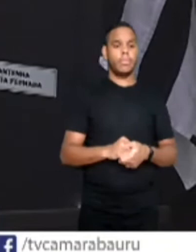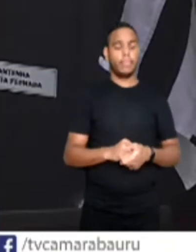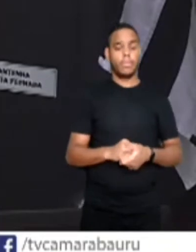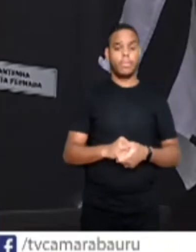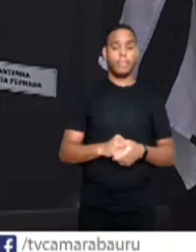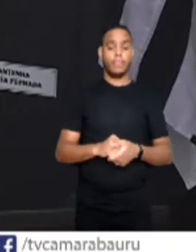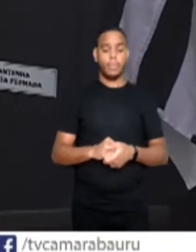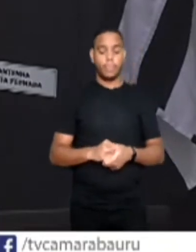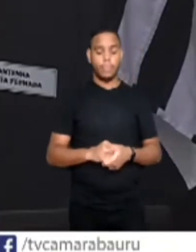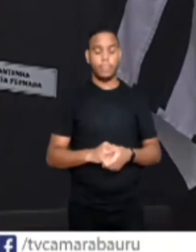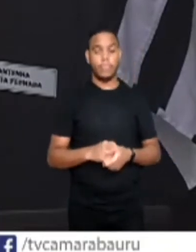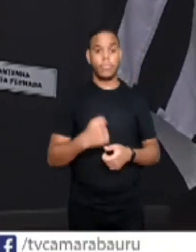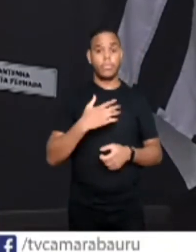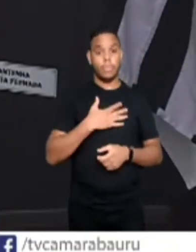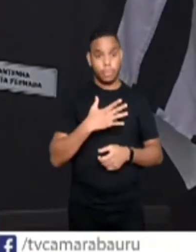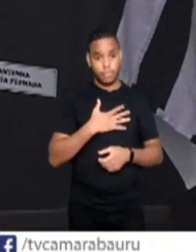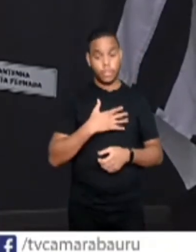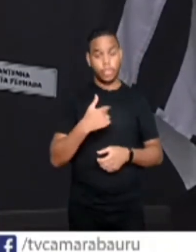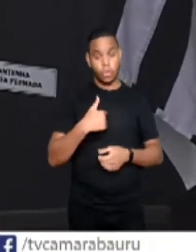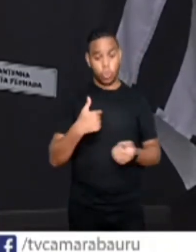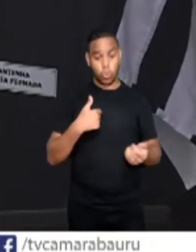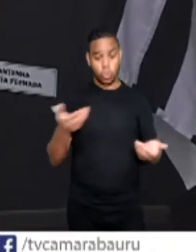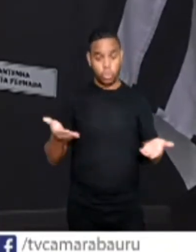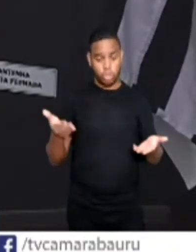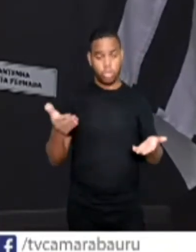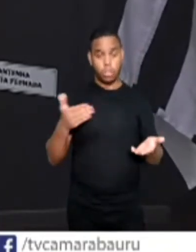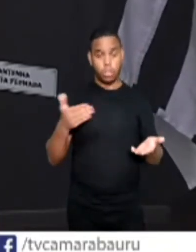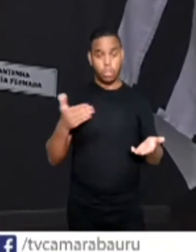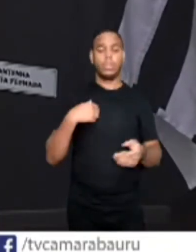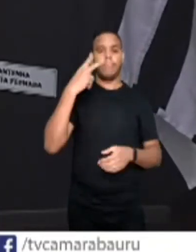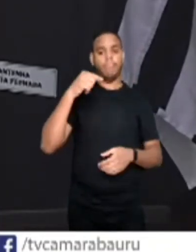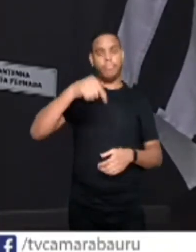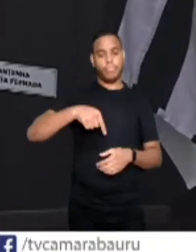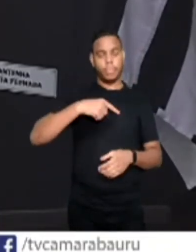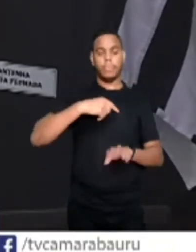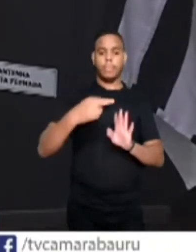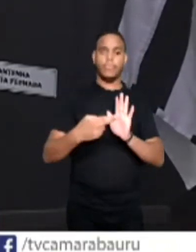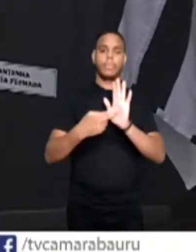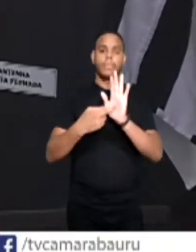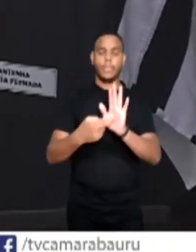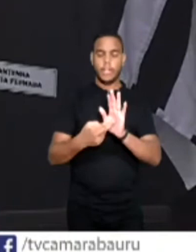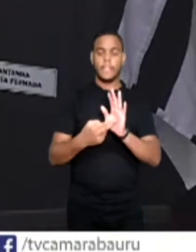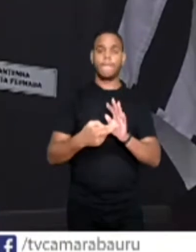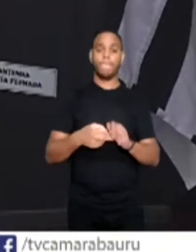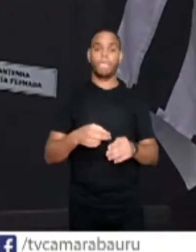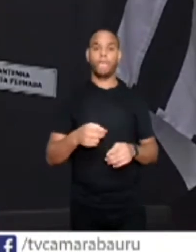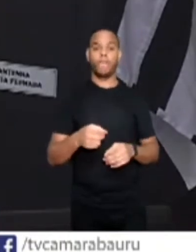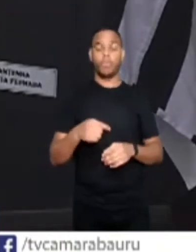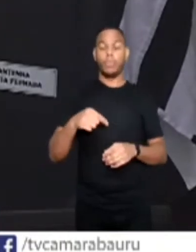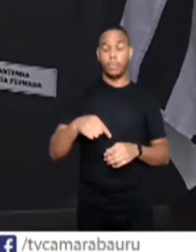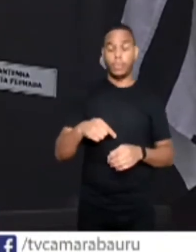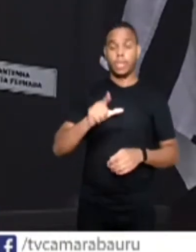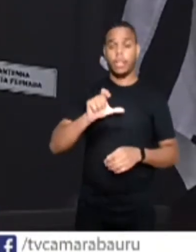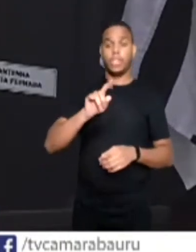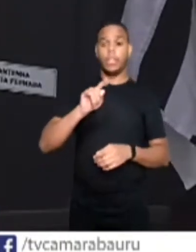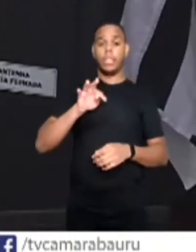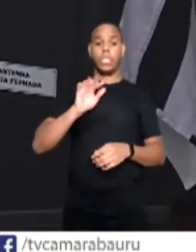na minha qualidade hoje de parlamentar, que representa você aqui no Poder Legislativo,